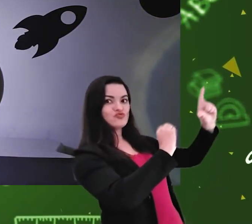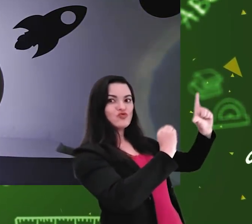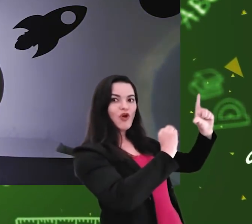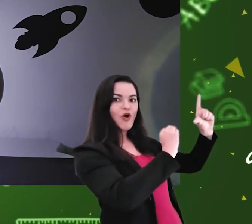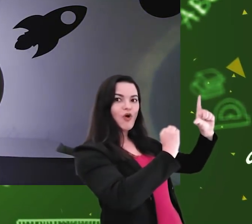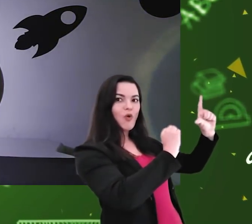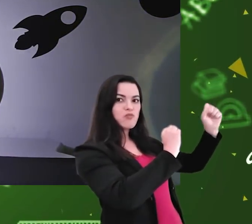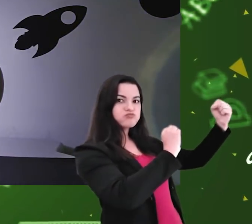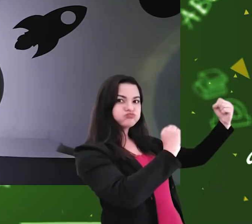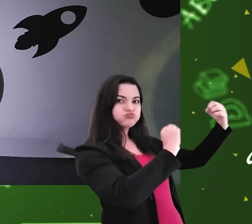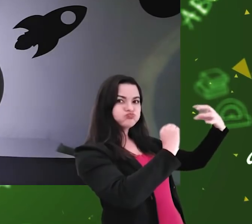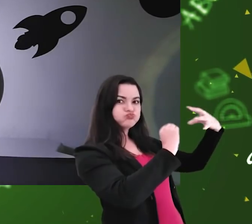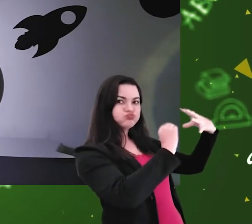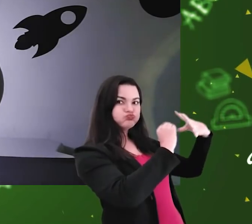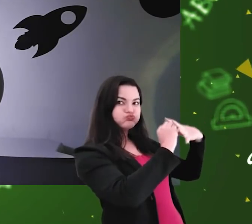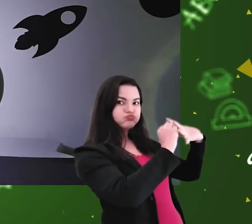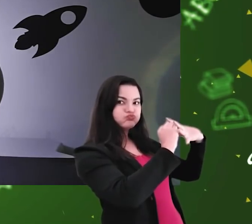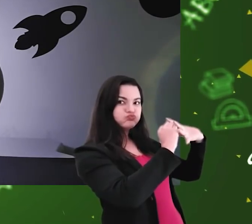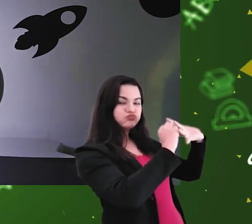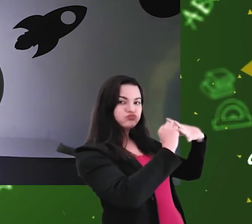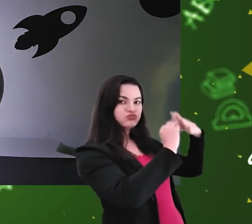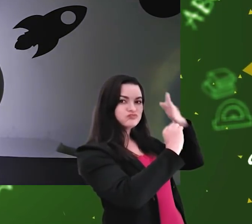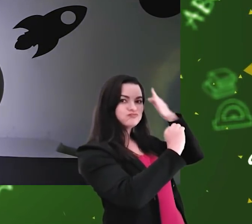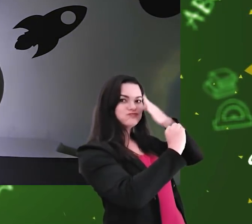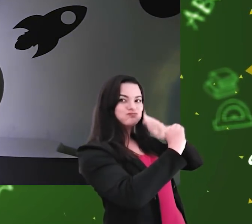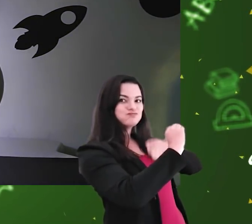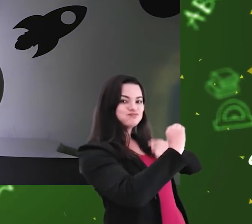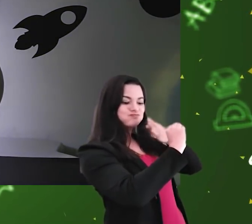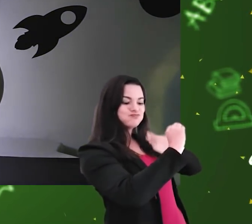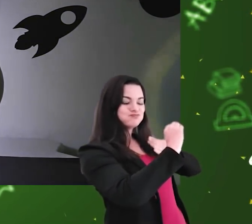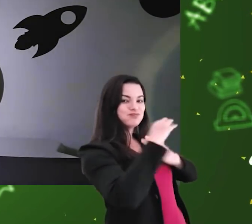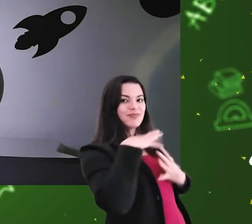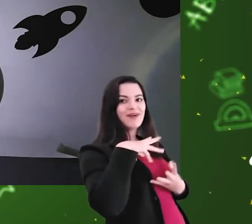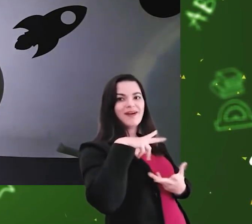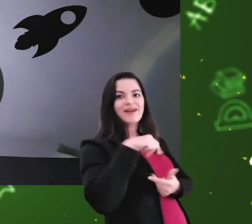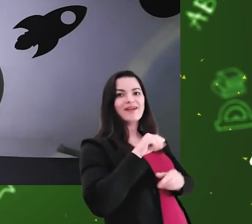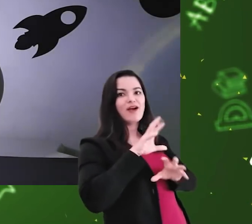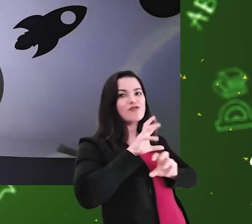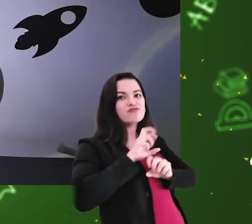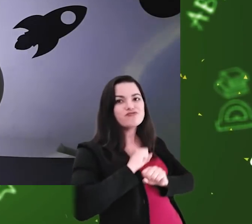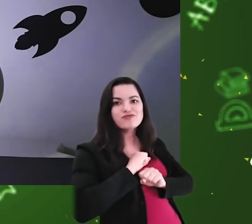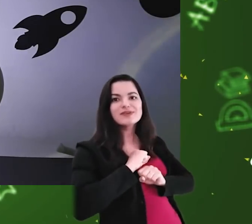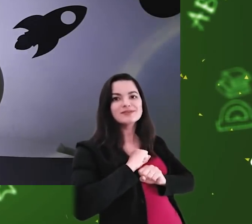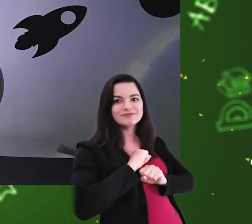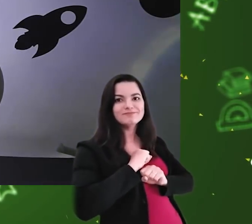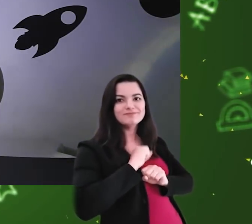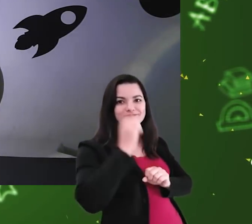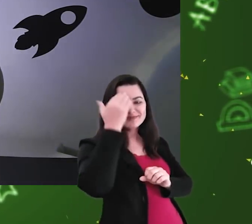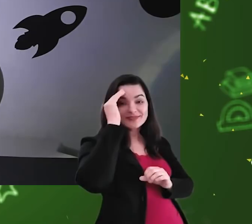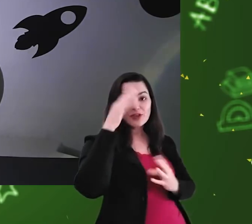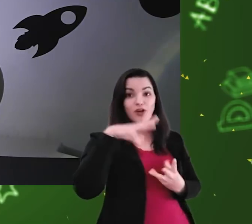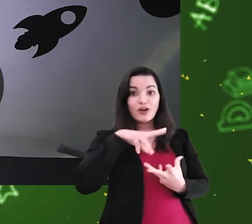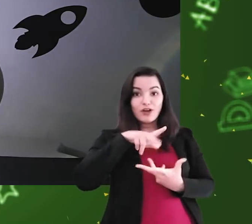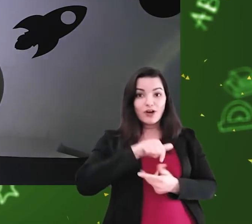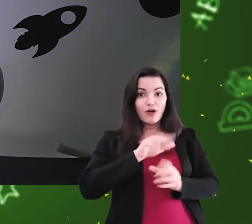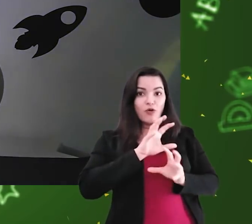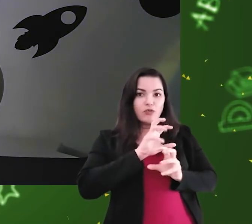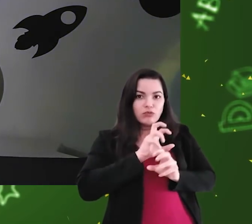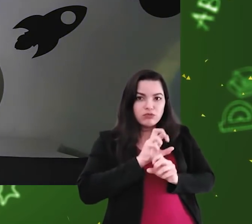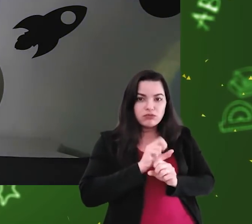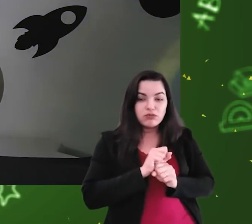chegada da luz do Sol aqui na Terra. Tá vendo essa sombra que está se formando aqui no nosso planeta?